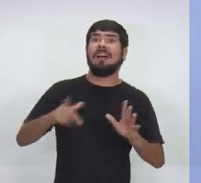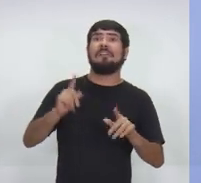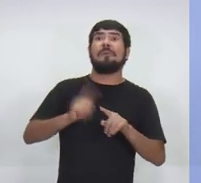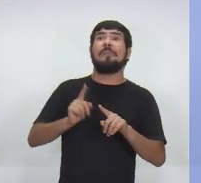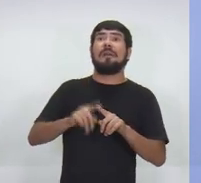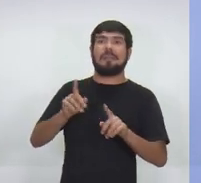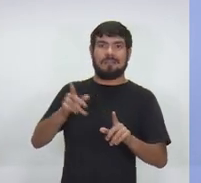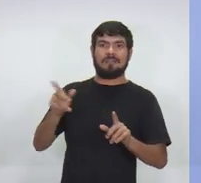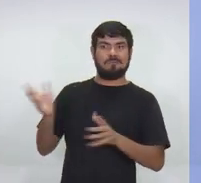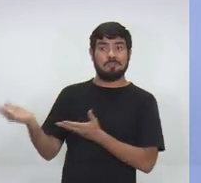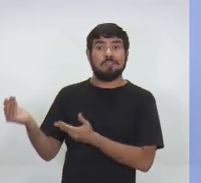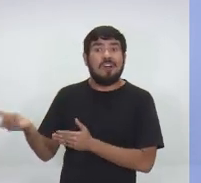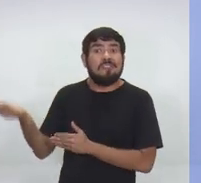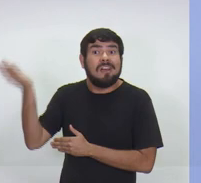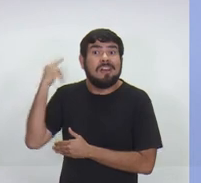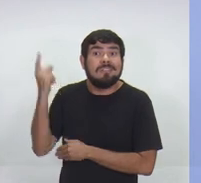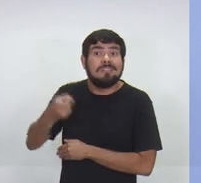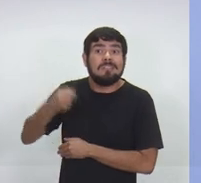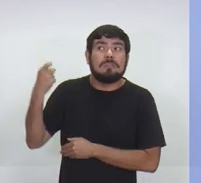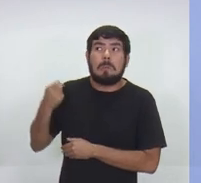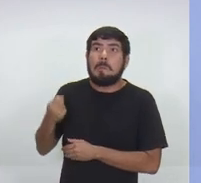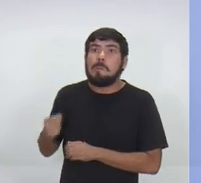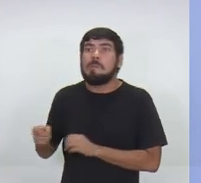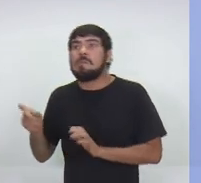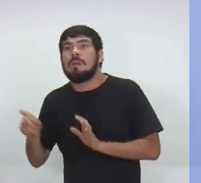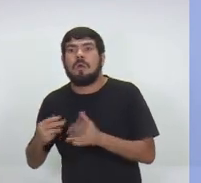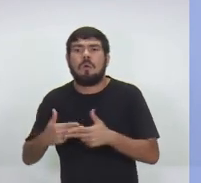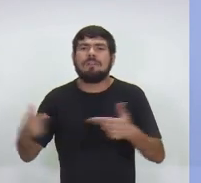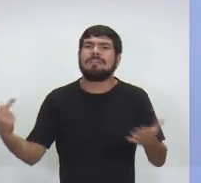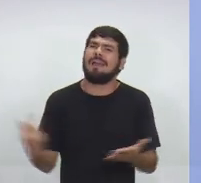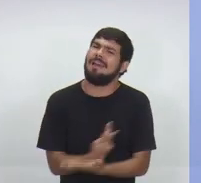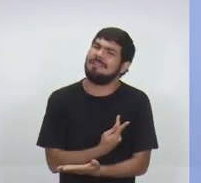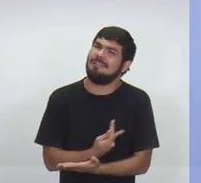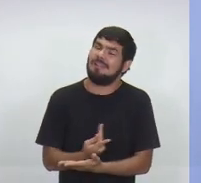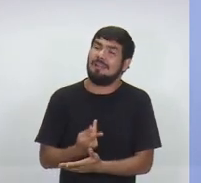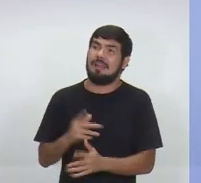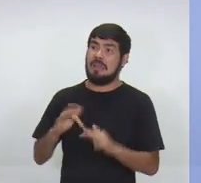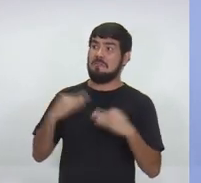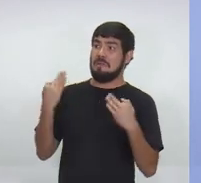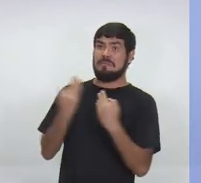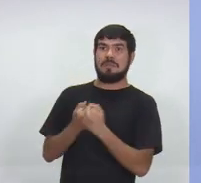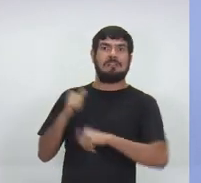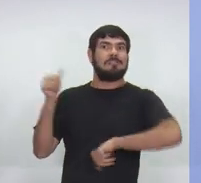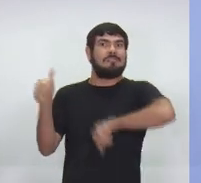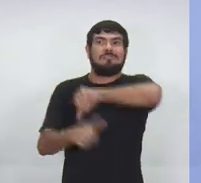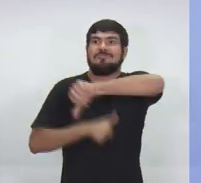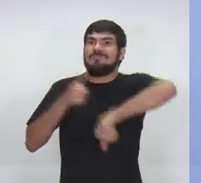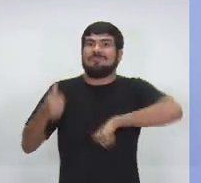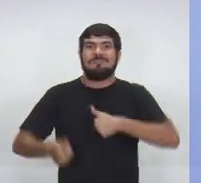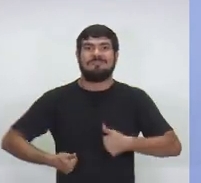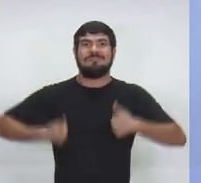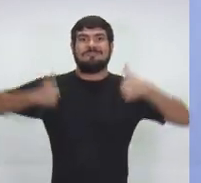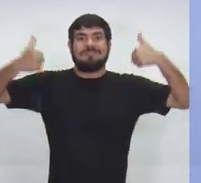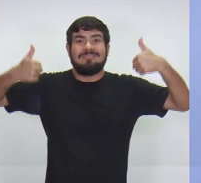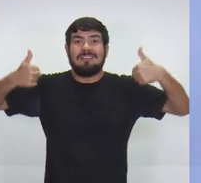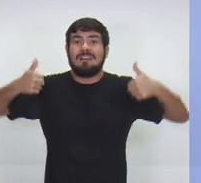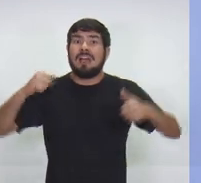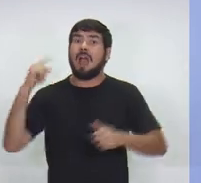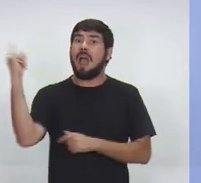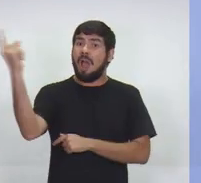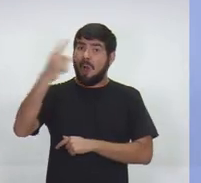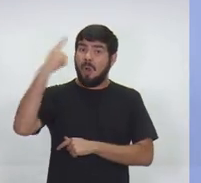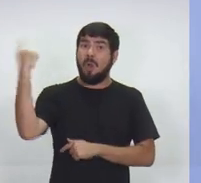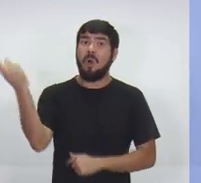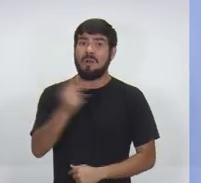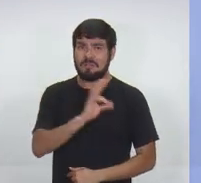envolvido em coisas ruins nós conseguimos resolver a vida de muita gente anda do bairro não sou eu que digo